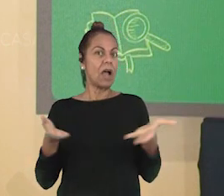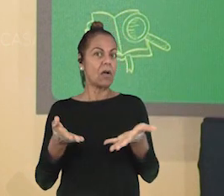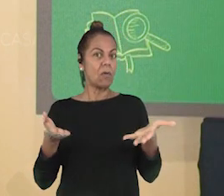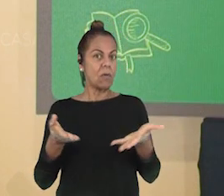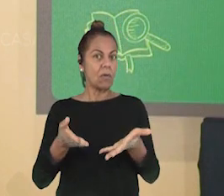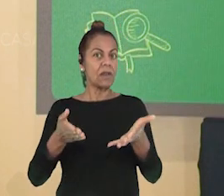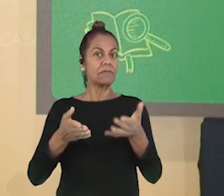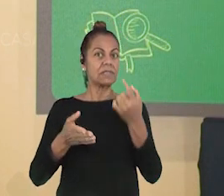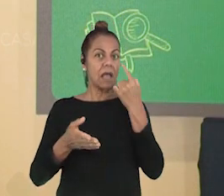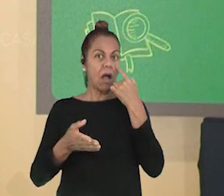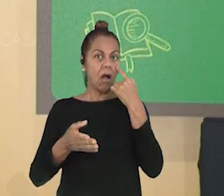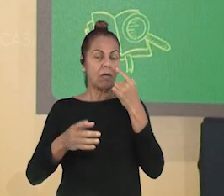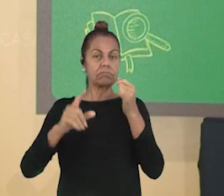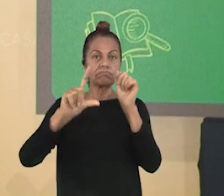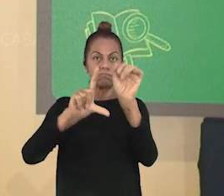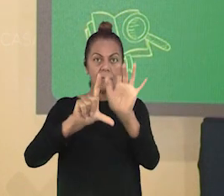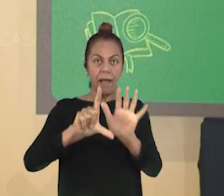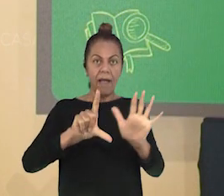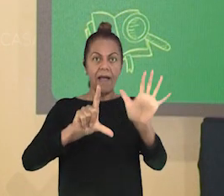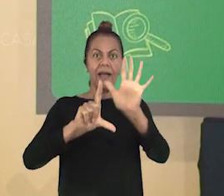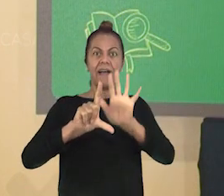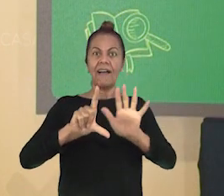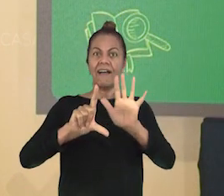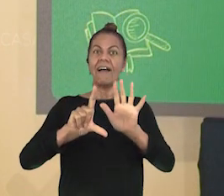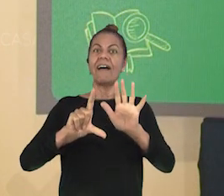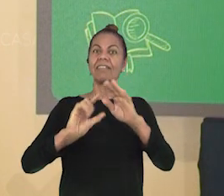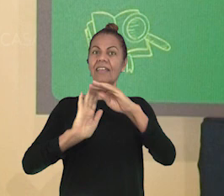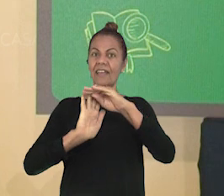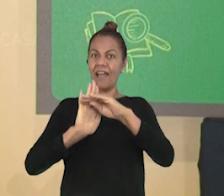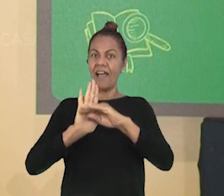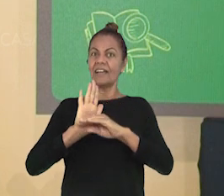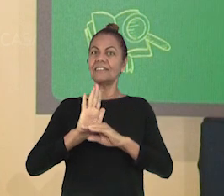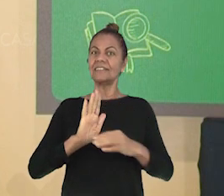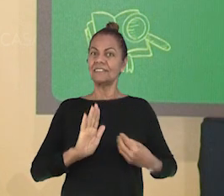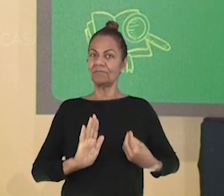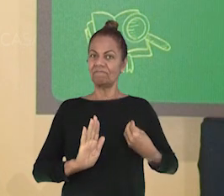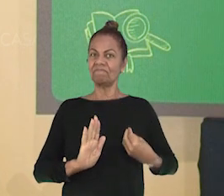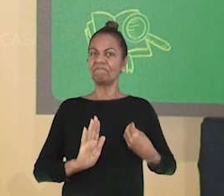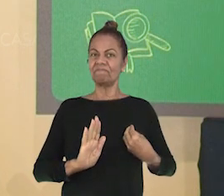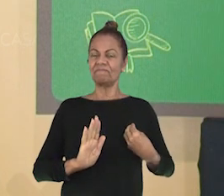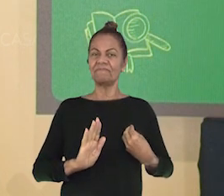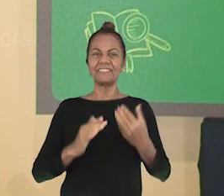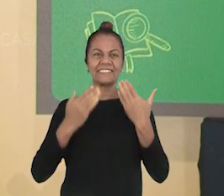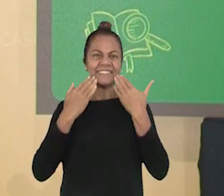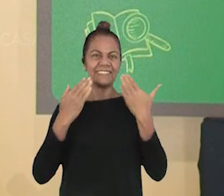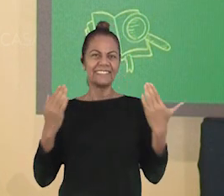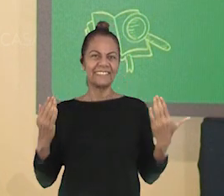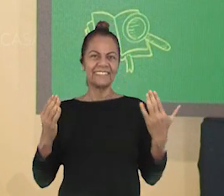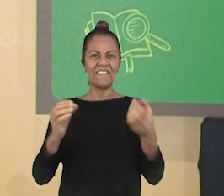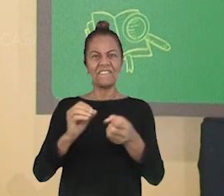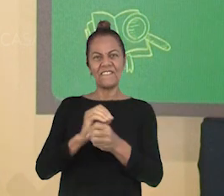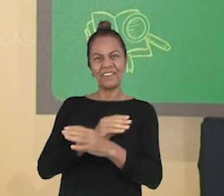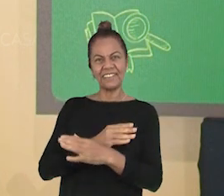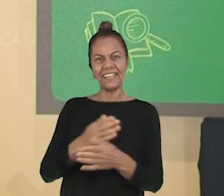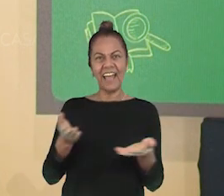esqueçam, apontem a câmera do seu celular para esse QR Code que aparece na tela para a lista de presença,